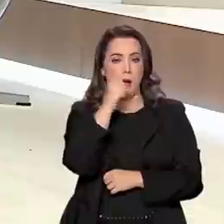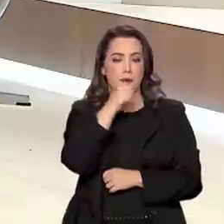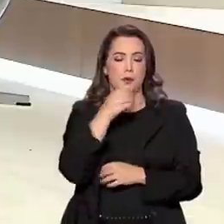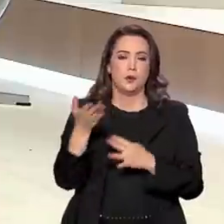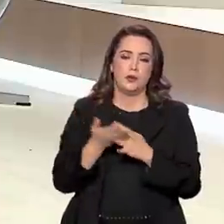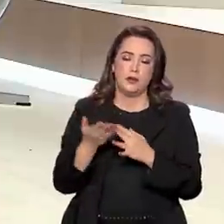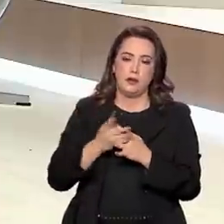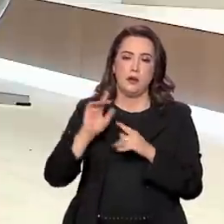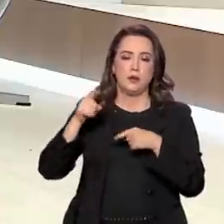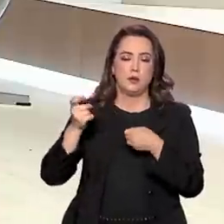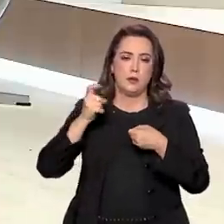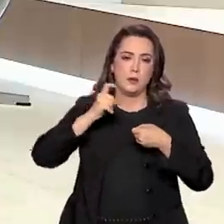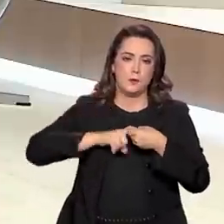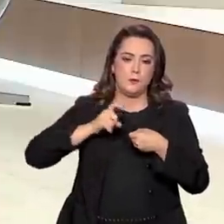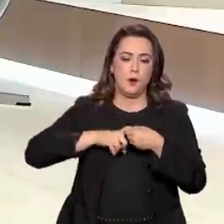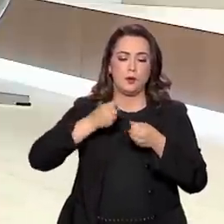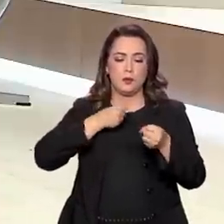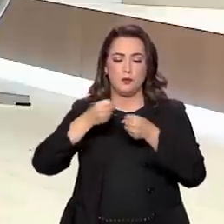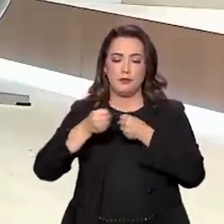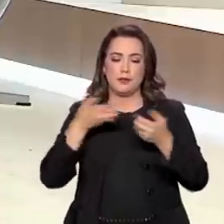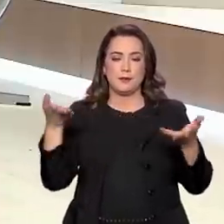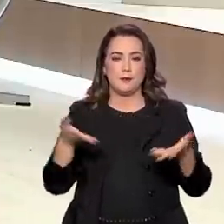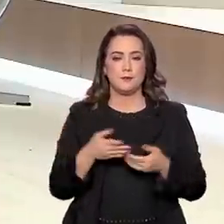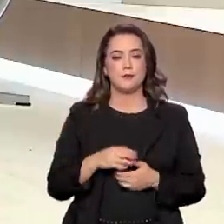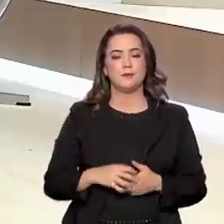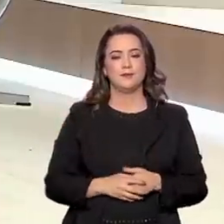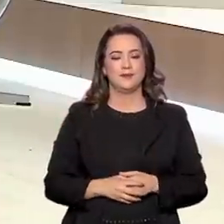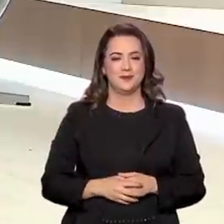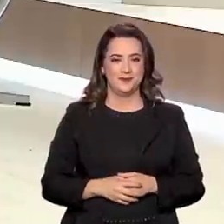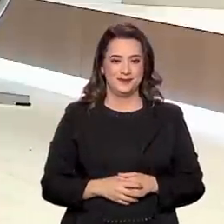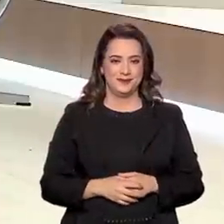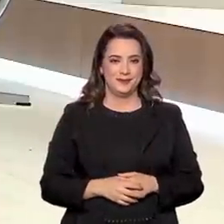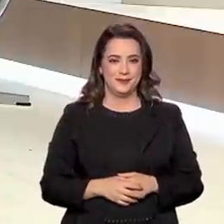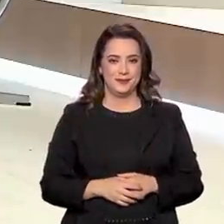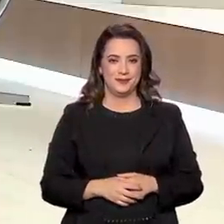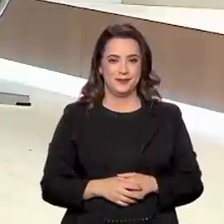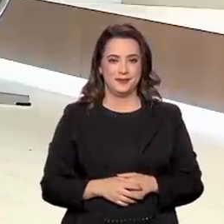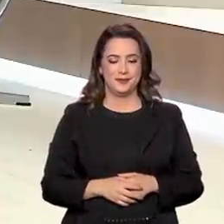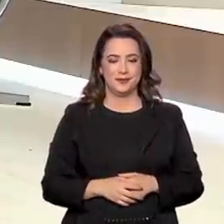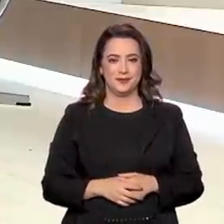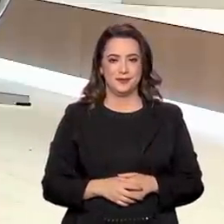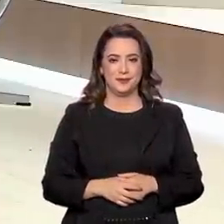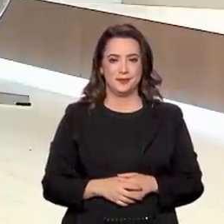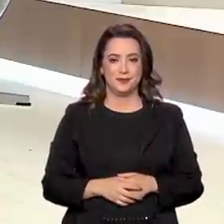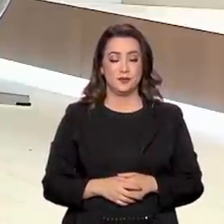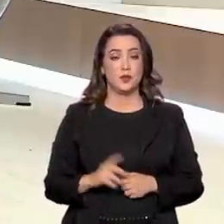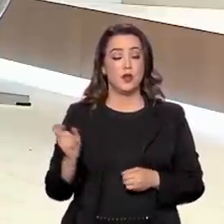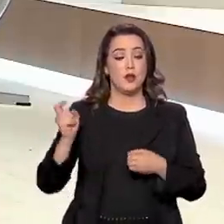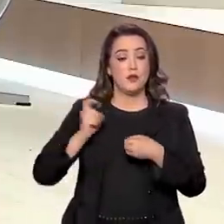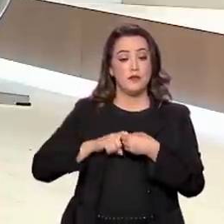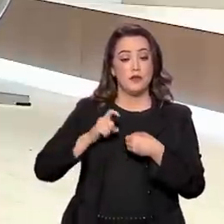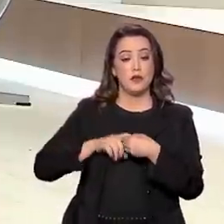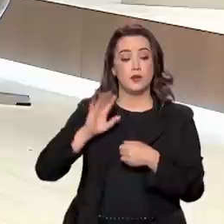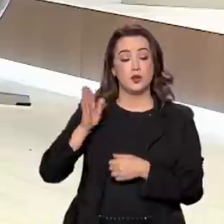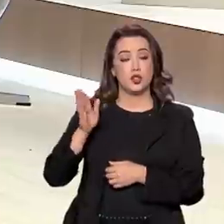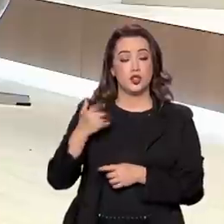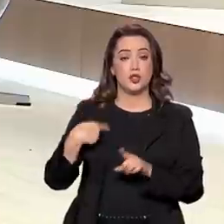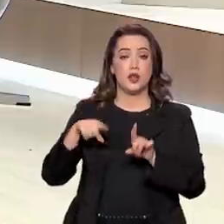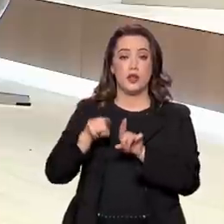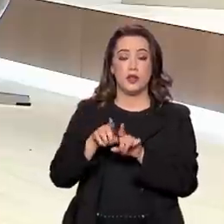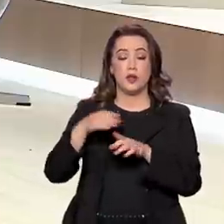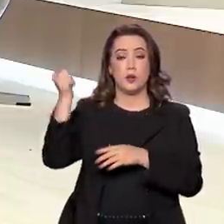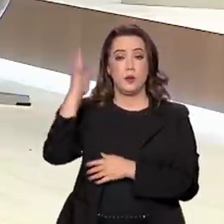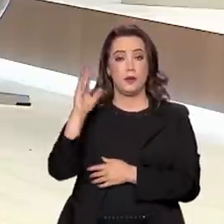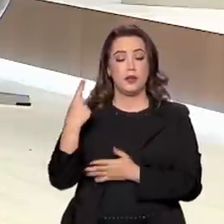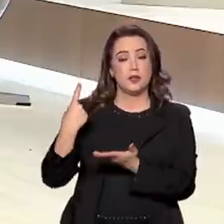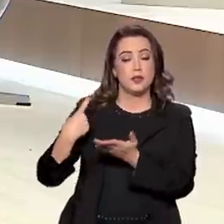daqui a pouco a gente volta Para retomar que a nossa conversa tá certo e eu volto daqui a pouco aqui no Brasil e